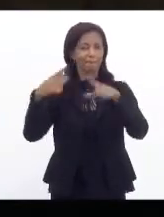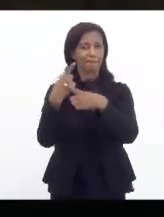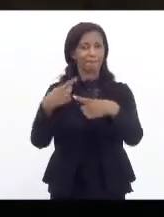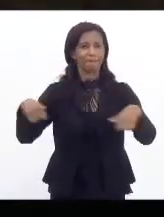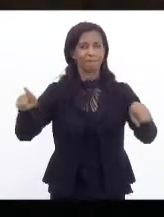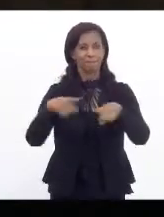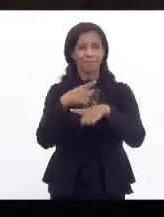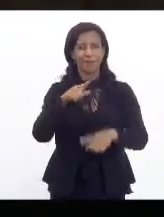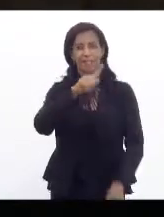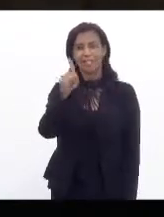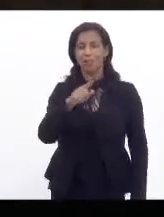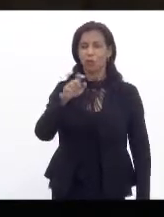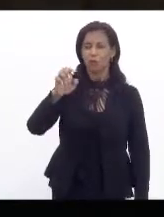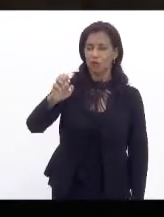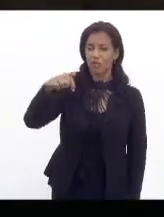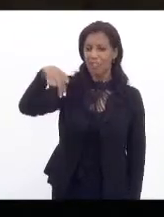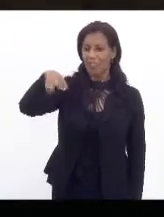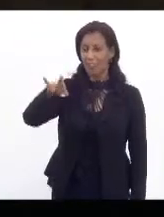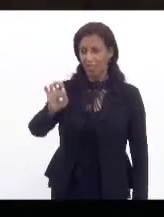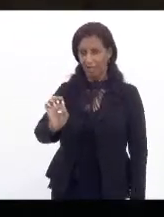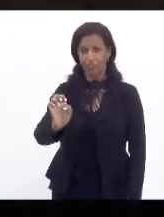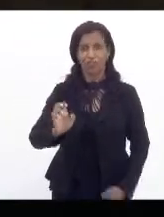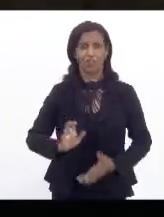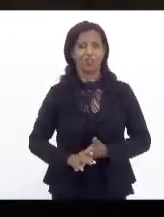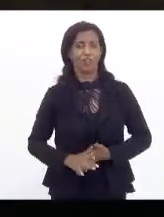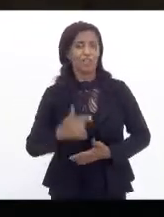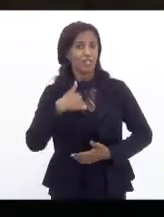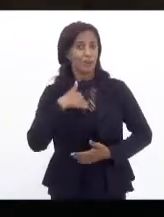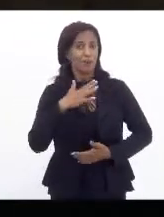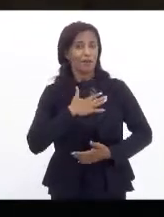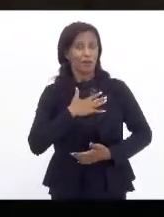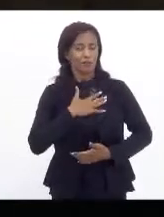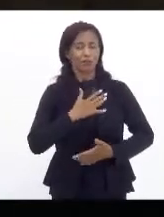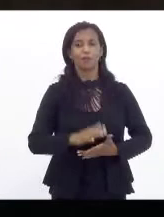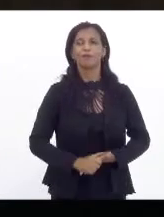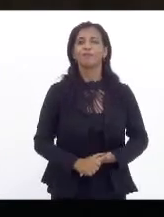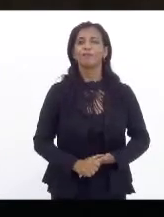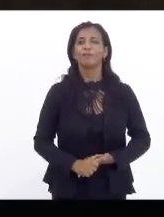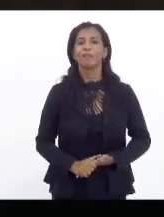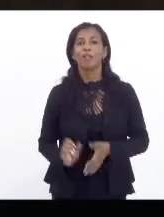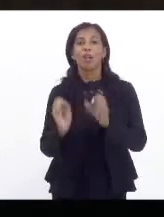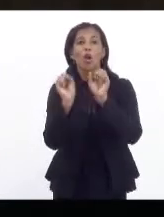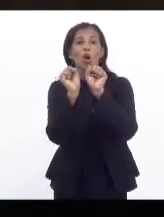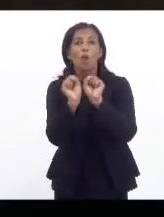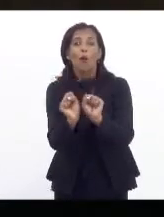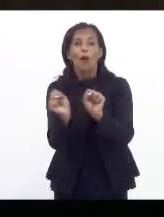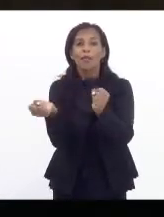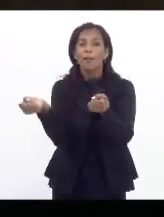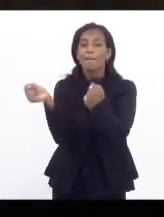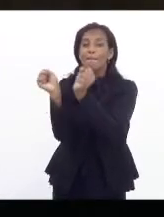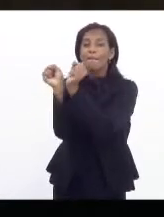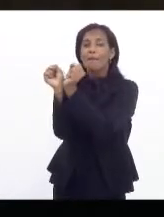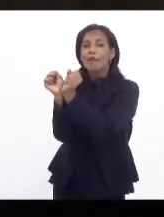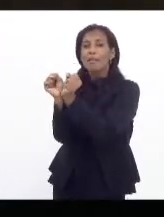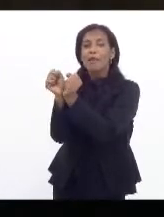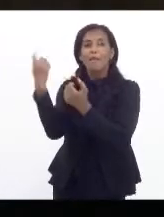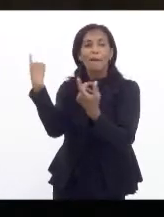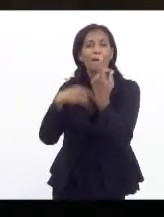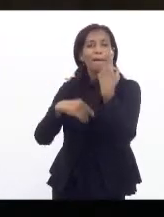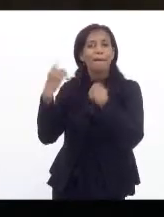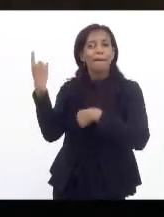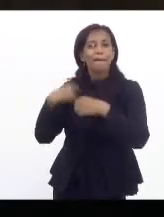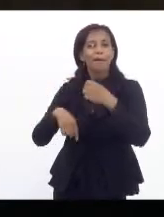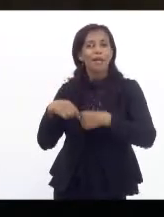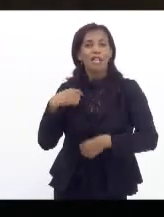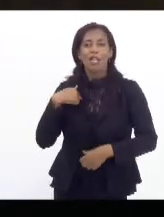música uma das músicas do Zé Kett que eu mais gosto. Podem me prender, podem me bater,